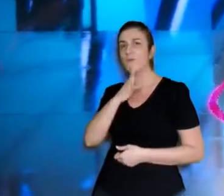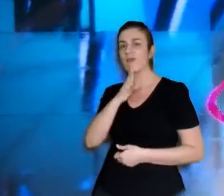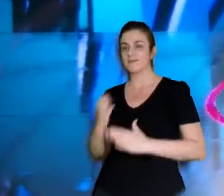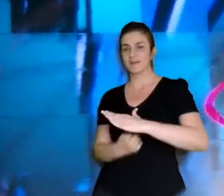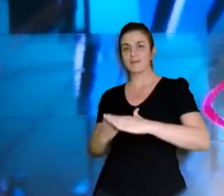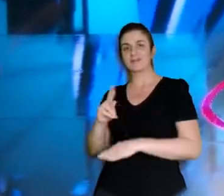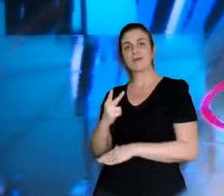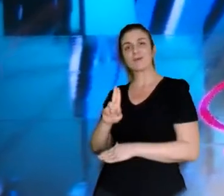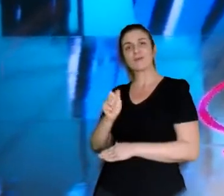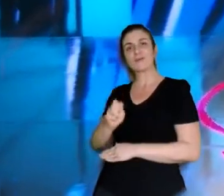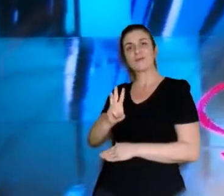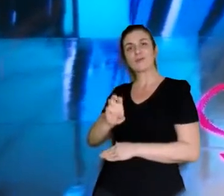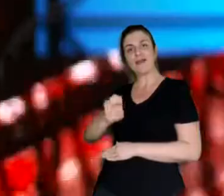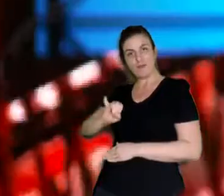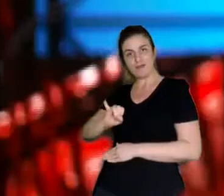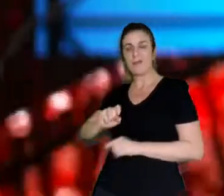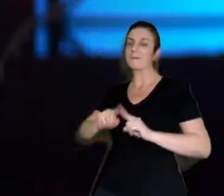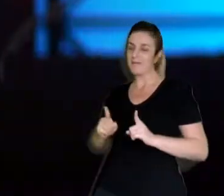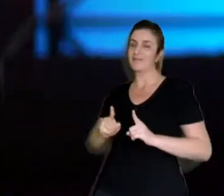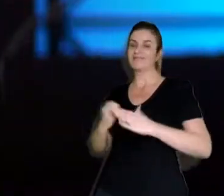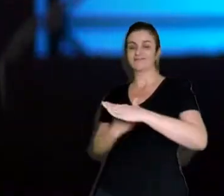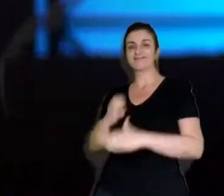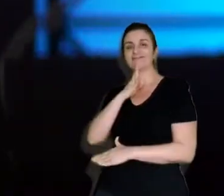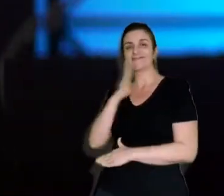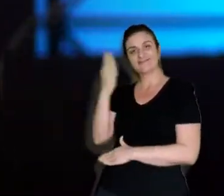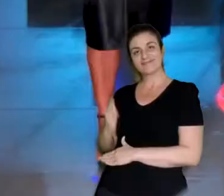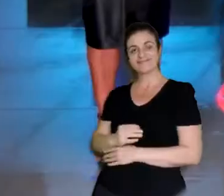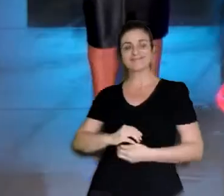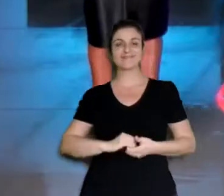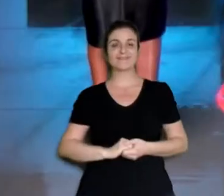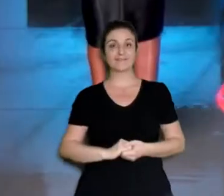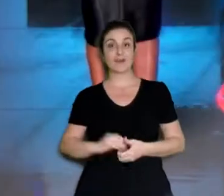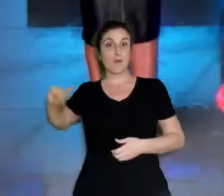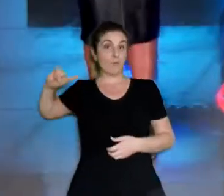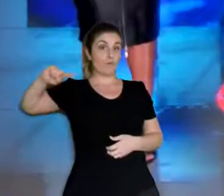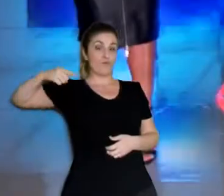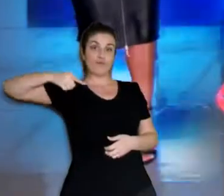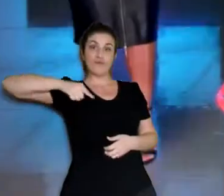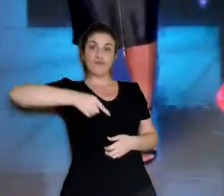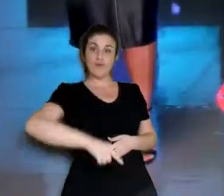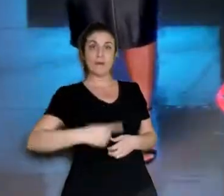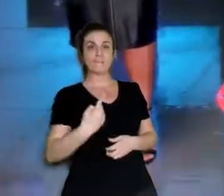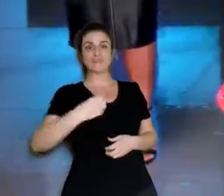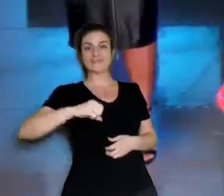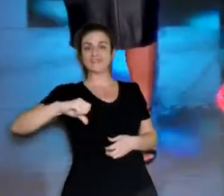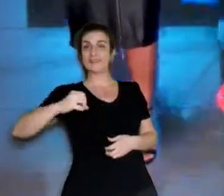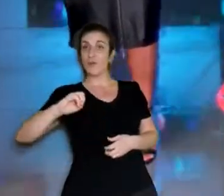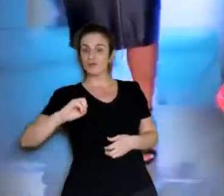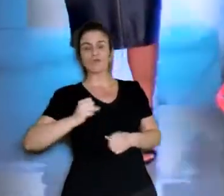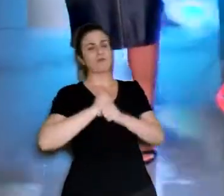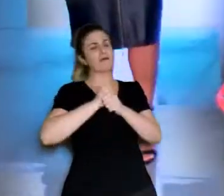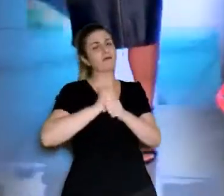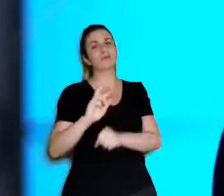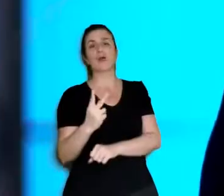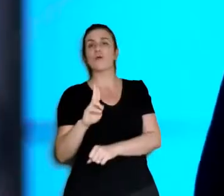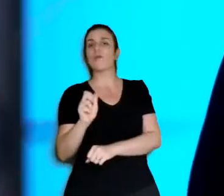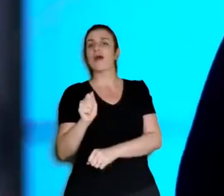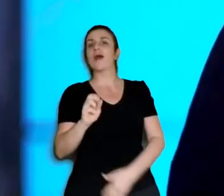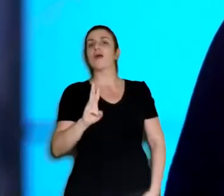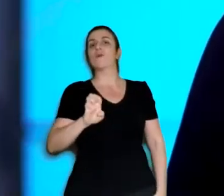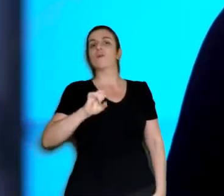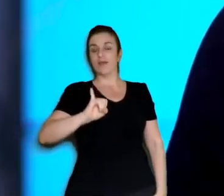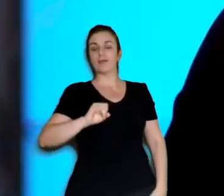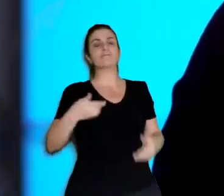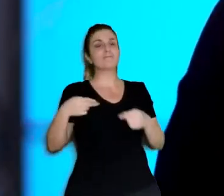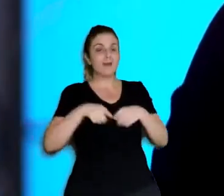Você pode não conhecer a Huawei, mas ela conhece muito bem o Brasil. E eu vim lá de 98 dizer que há muito tempo a